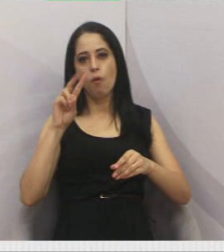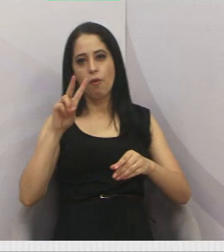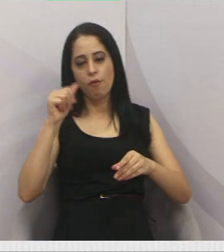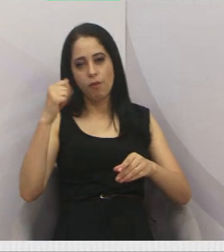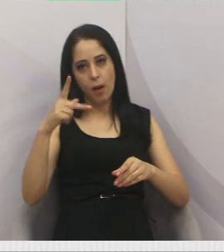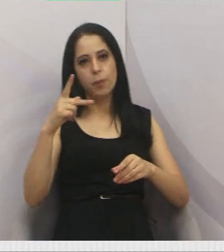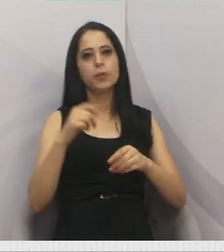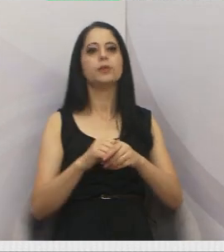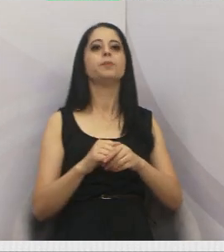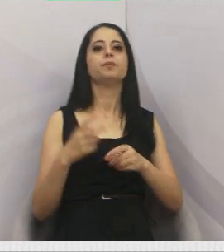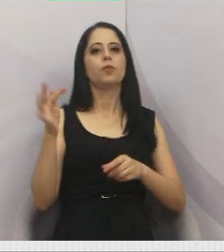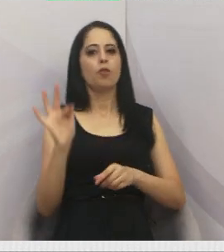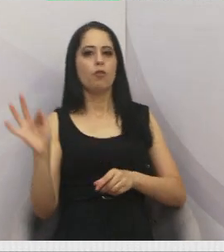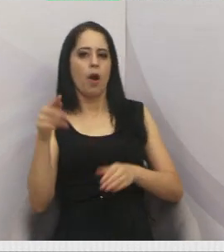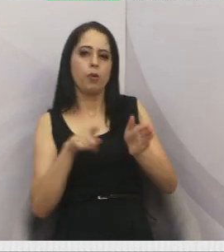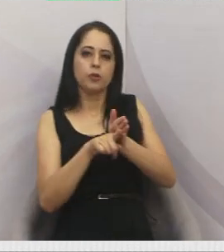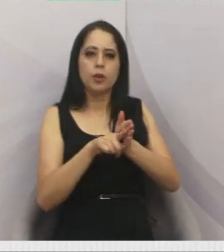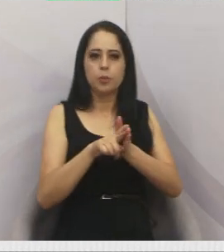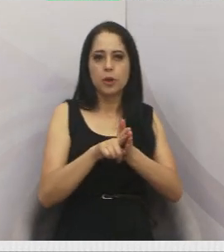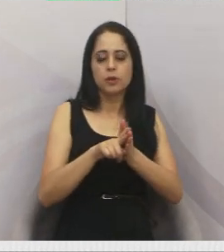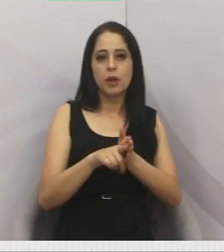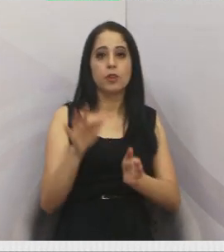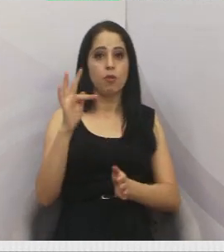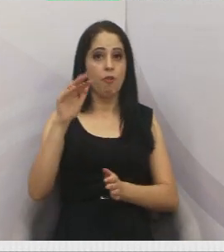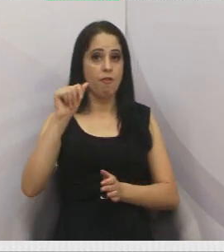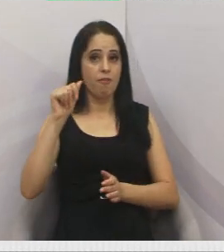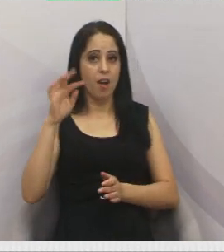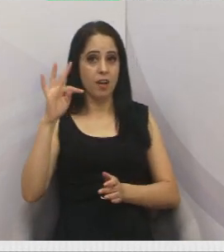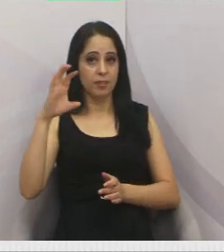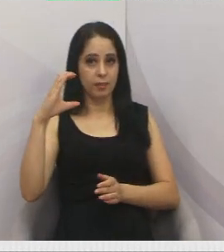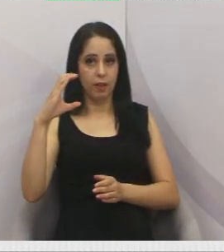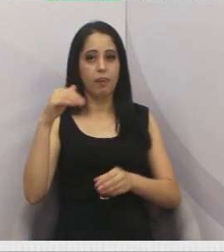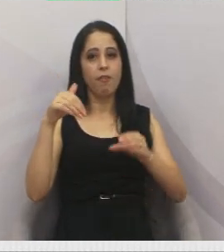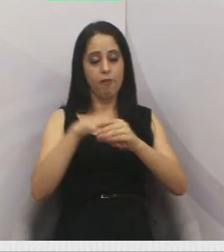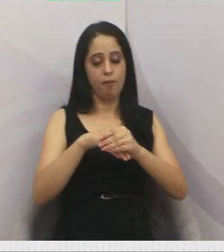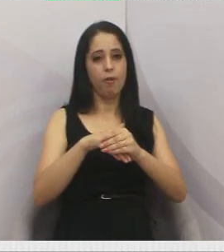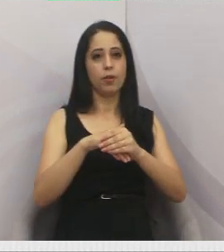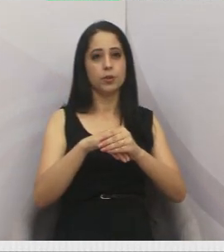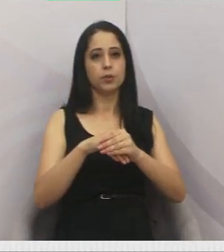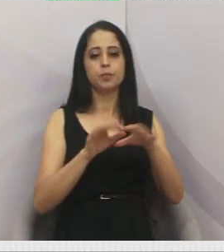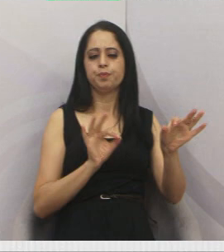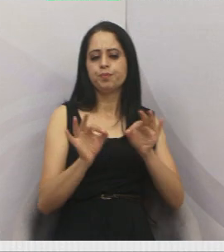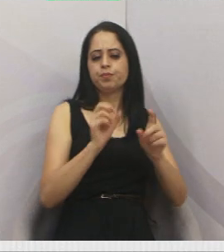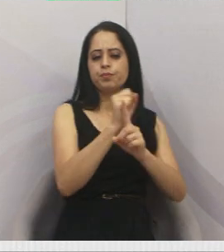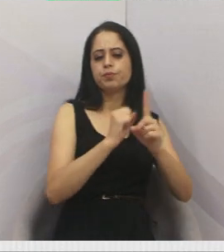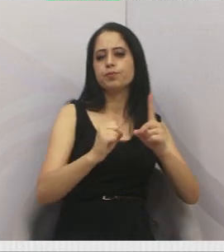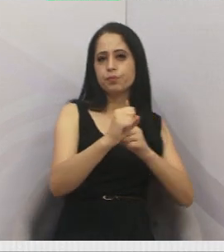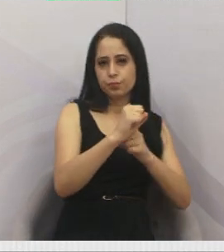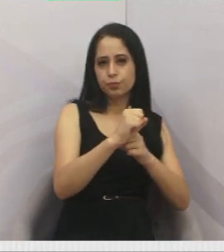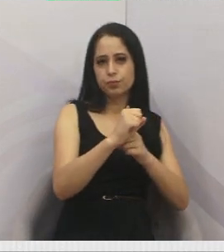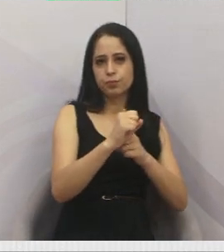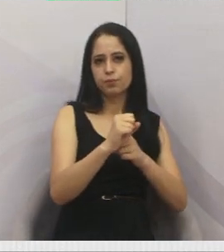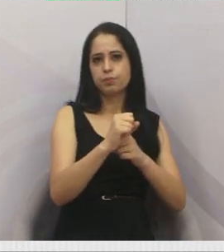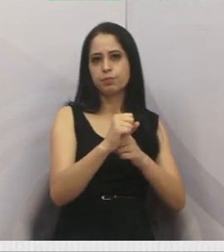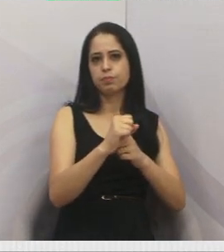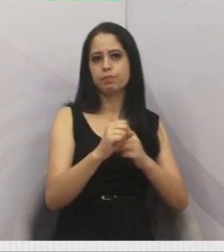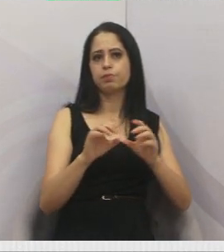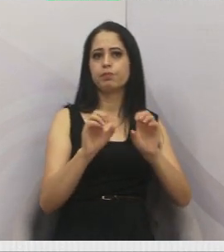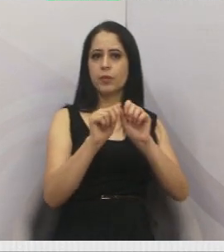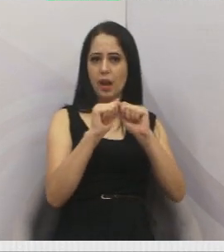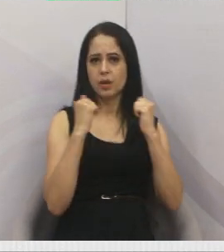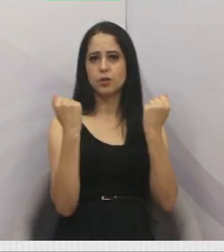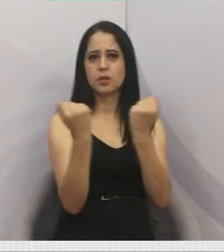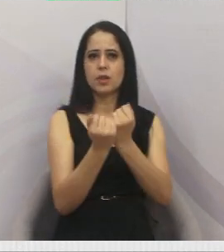Segmento Entidades Acadêmicas e de Pesquisa, um voto para a FATEC. E Organização da Sociedade Civil, o voto para a Associação dos Engenheiros e